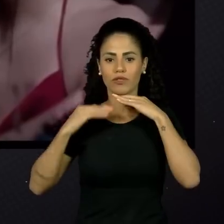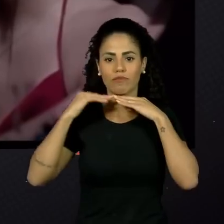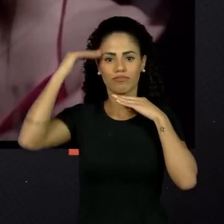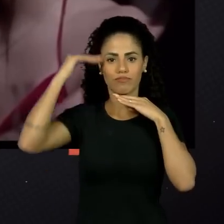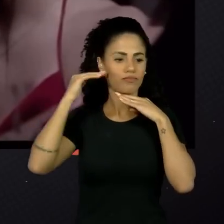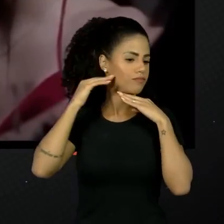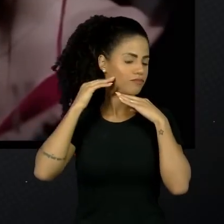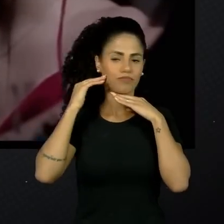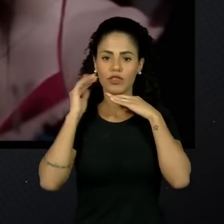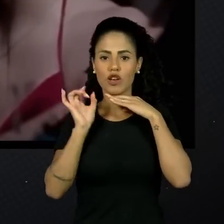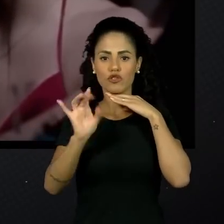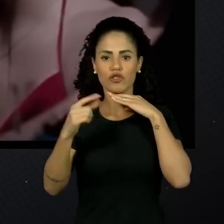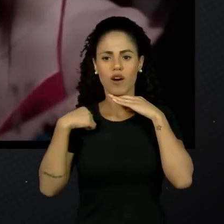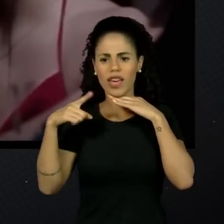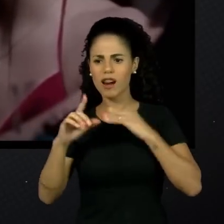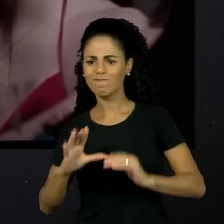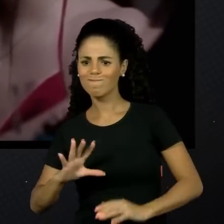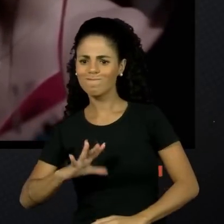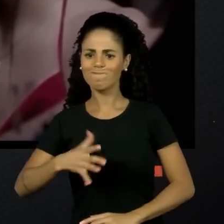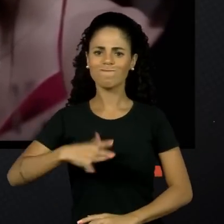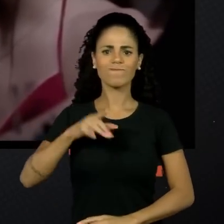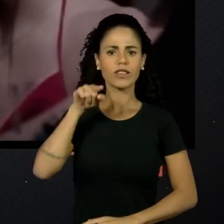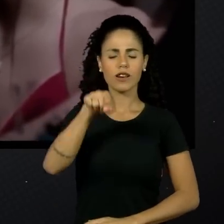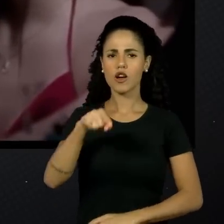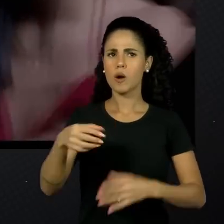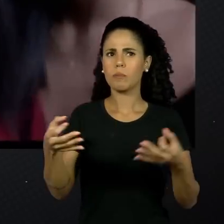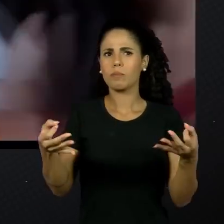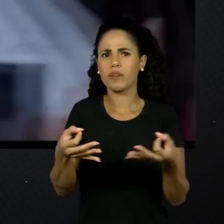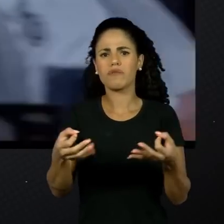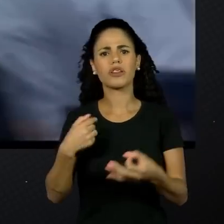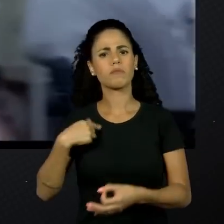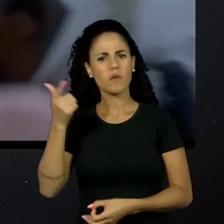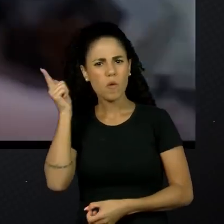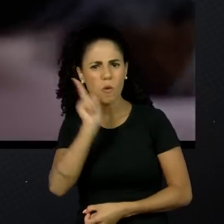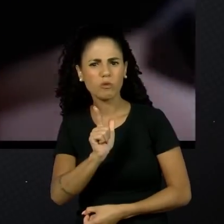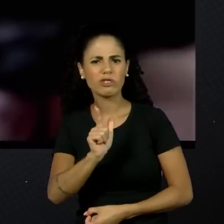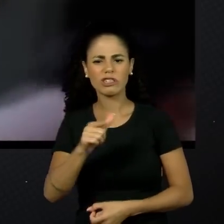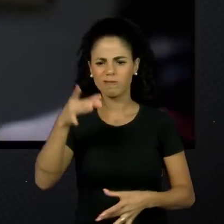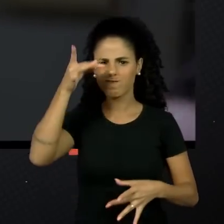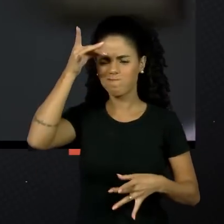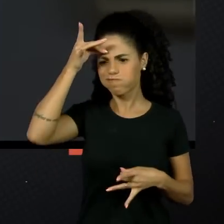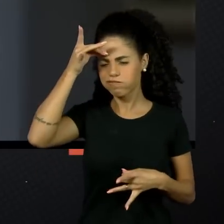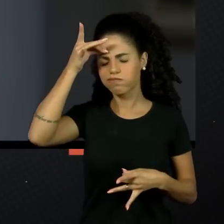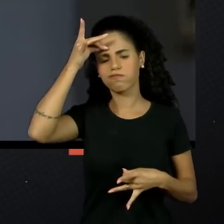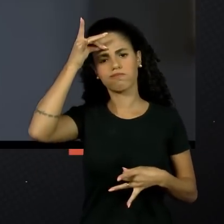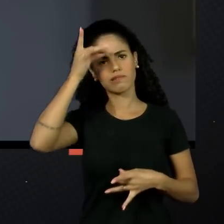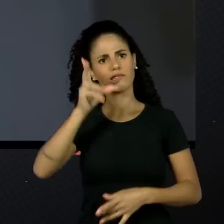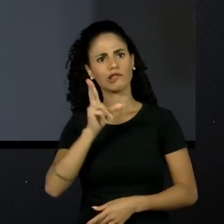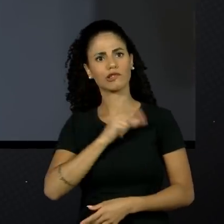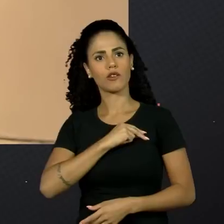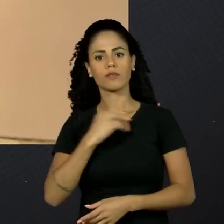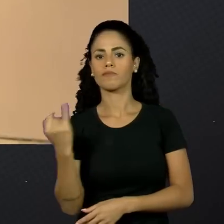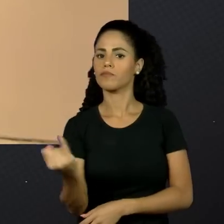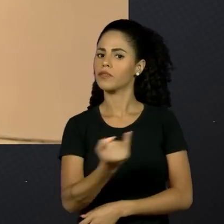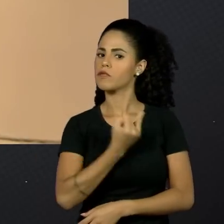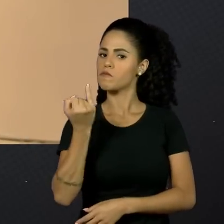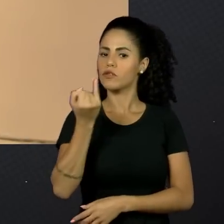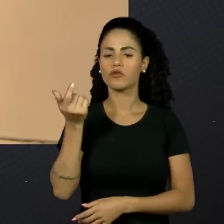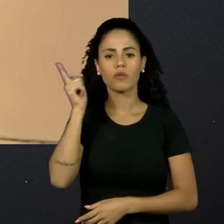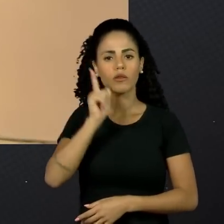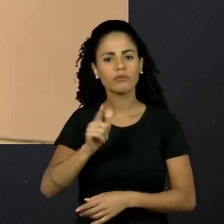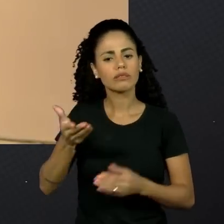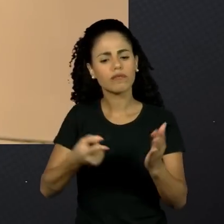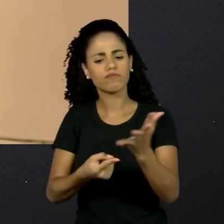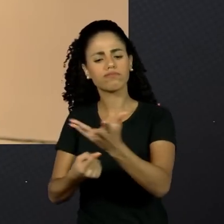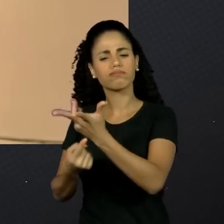Ele desatou, fechou. Corajoso, obsessivo. Acho que a coisa fundamental para se fazer arte, para